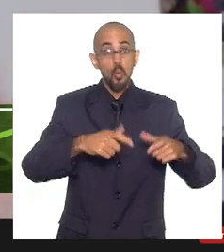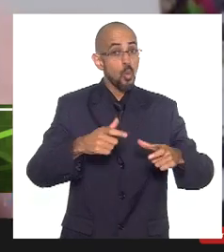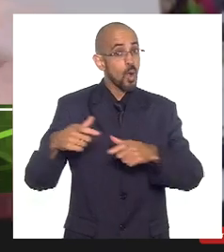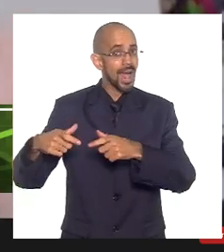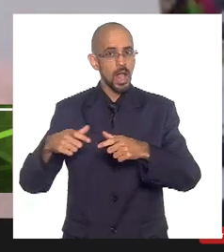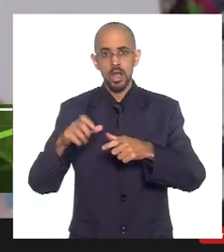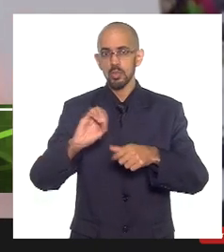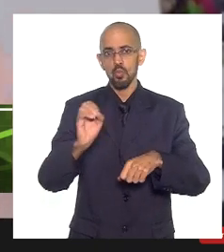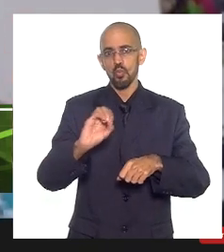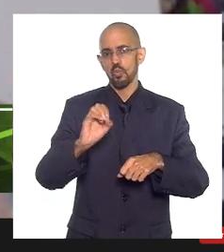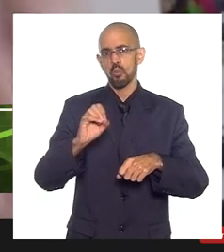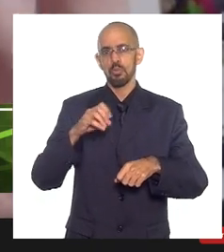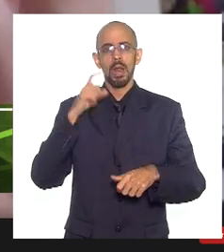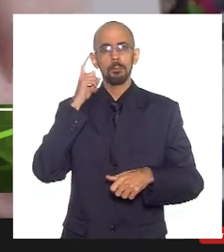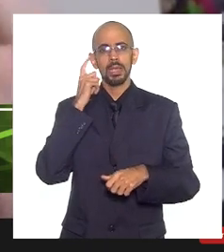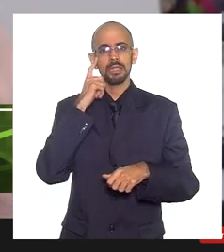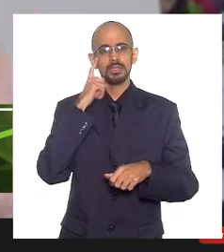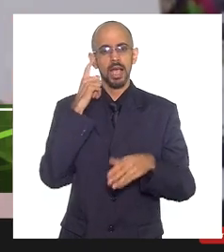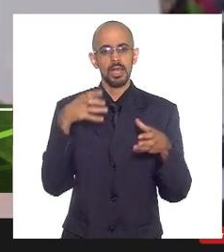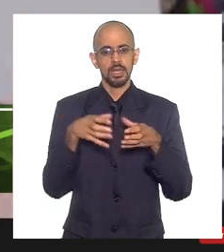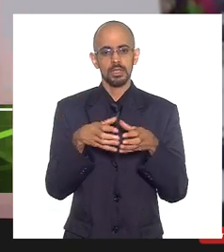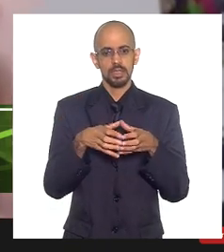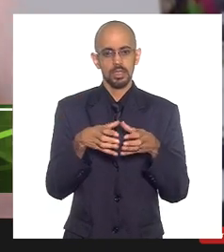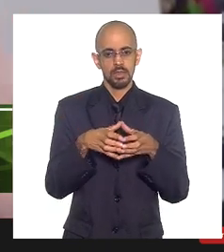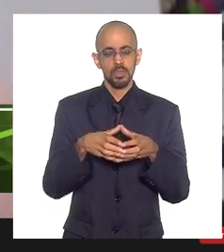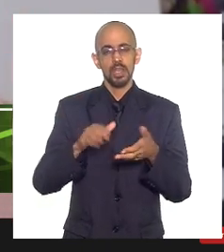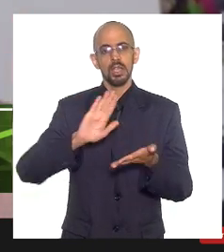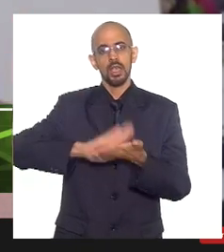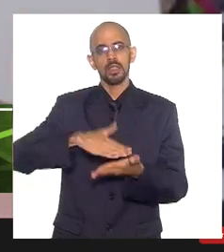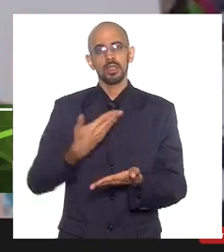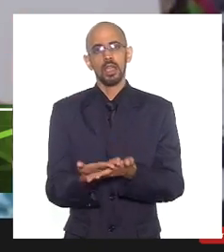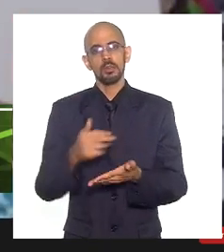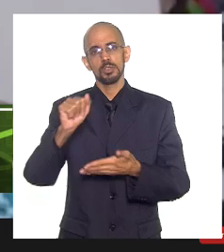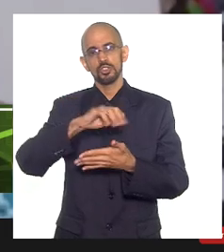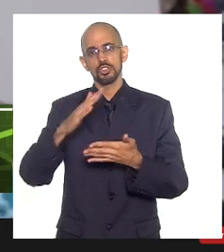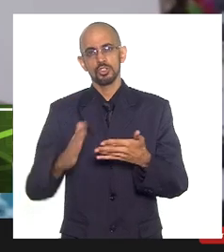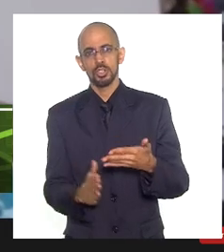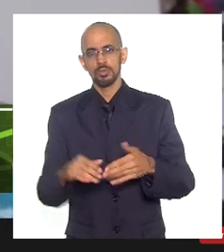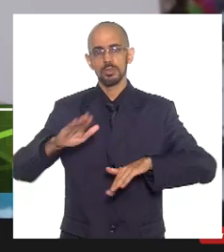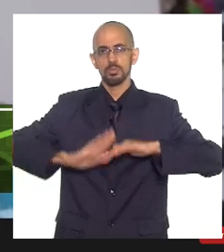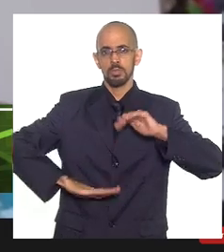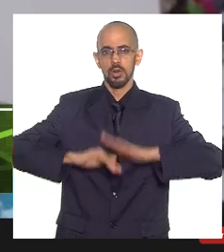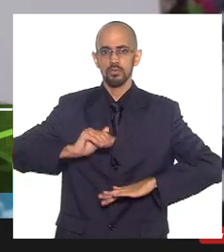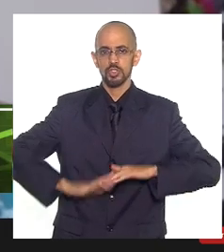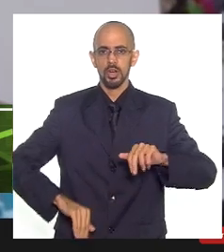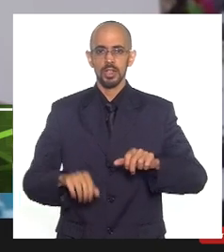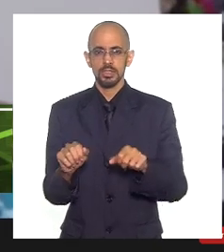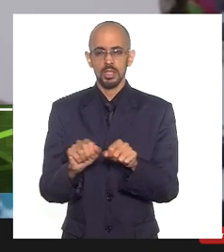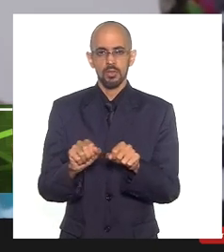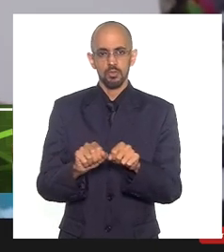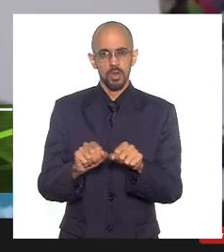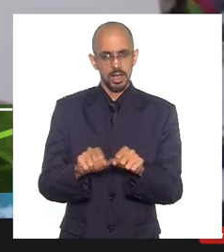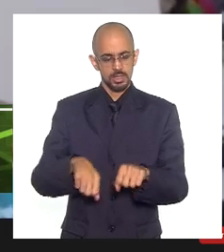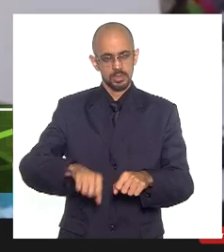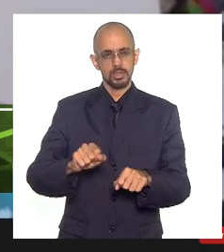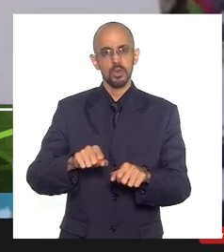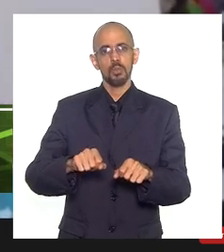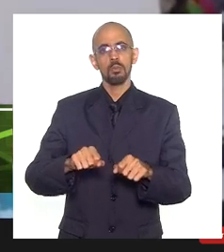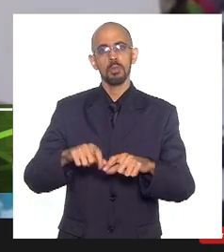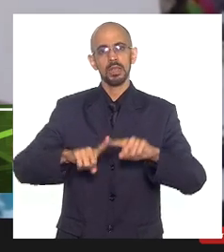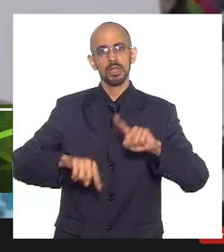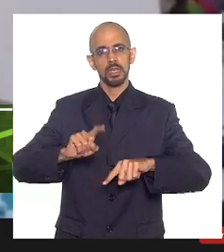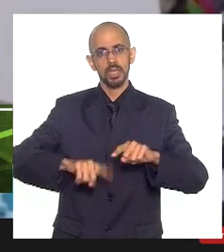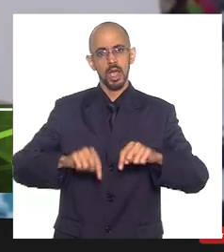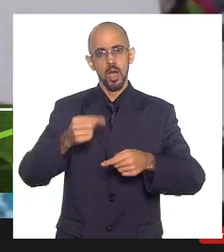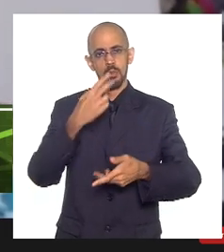existência e composição de equipes de intérpretes de libras de profissionais que façam que produzam materiais para cegos ou